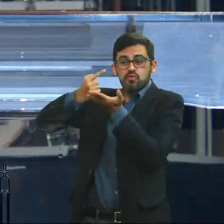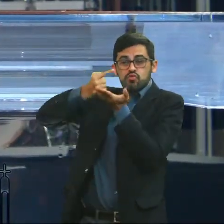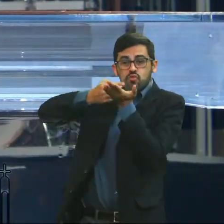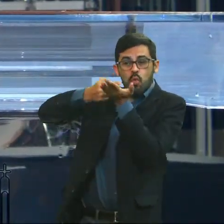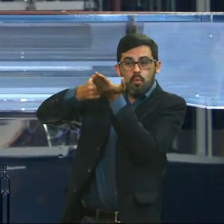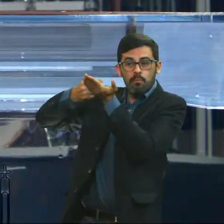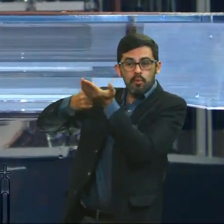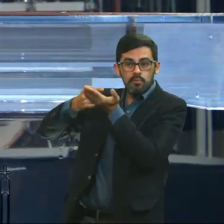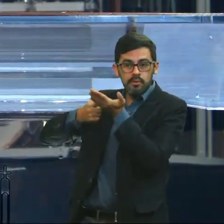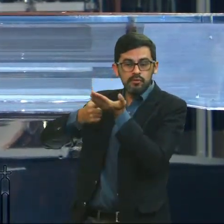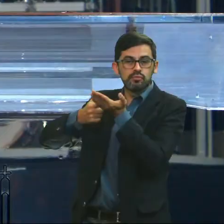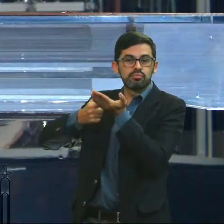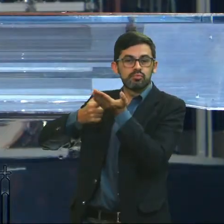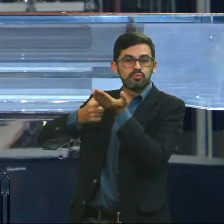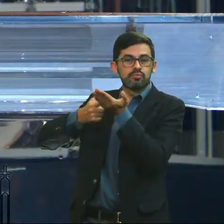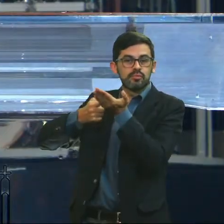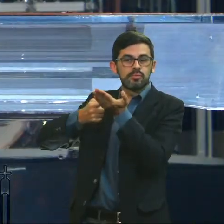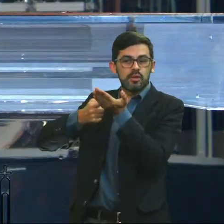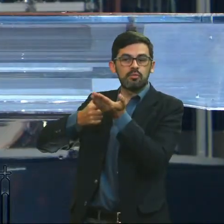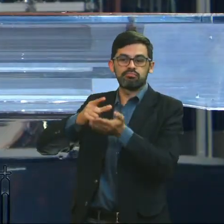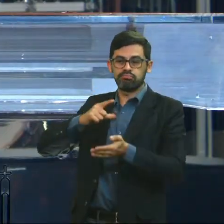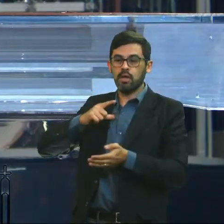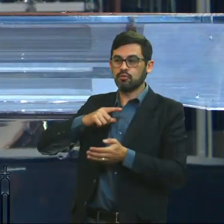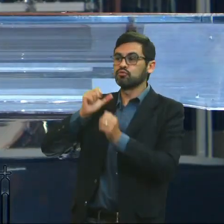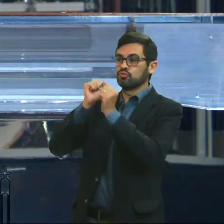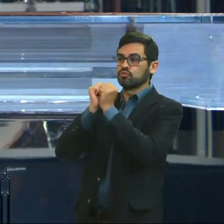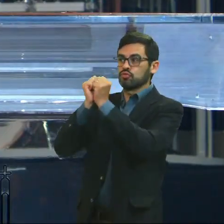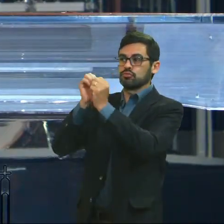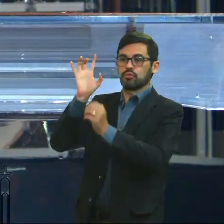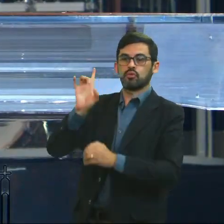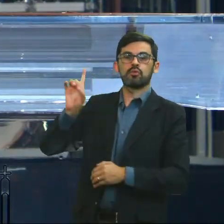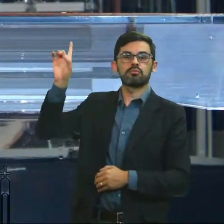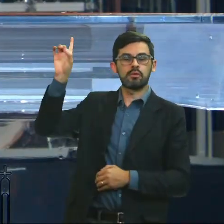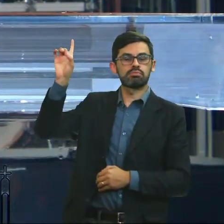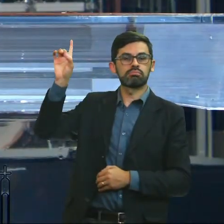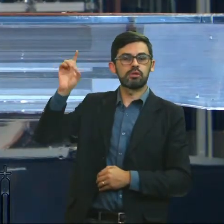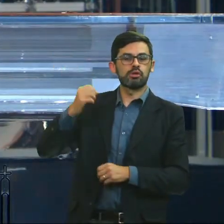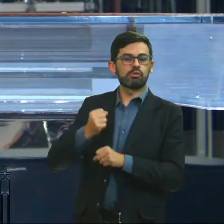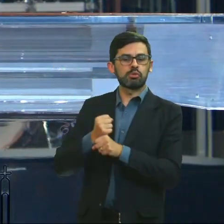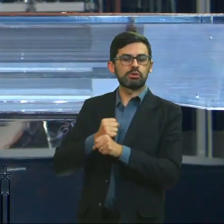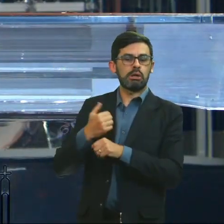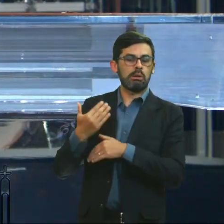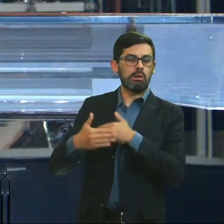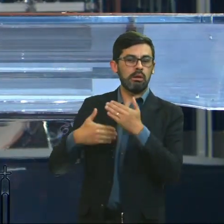compromissos, aos votos que eu tenho com Deus durante o tempo.